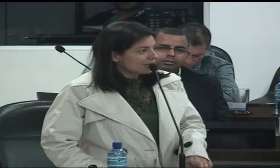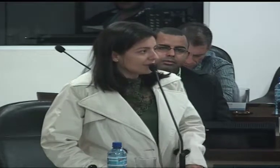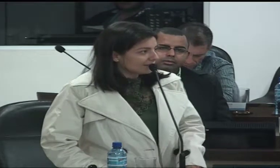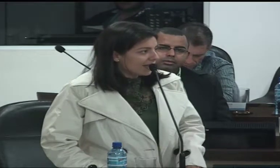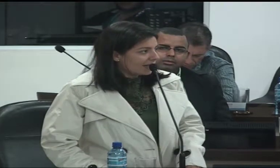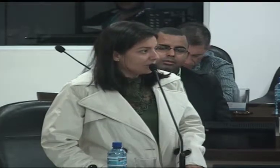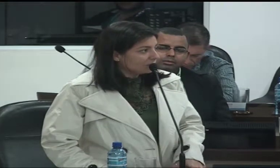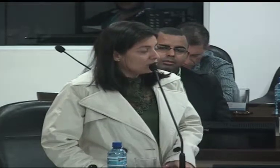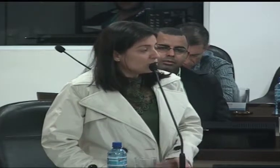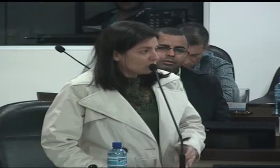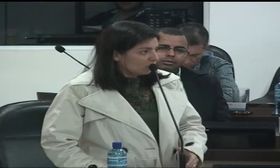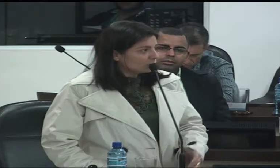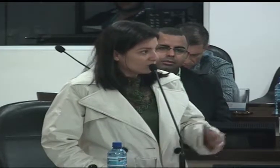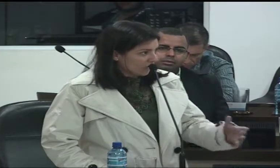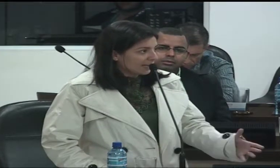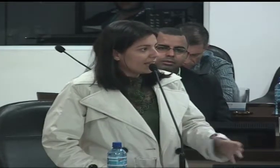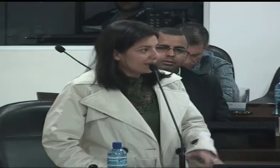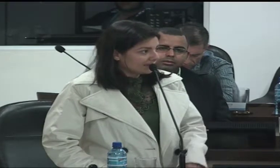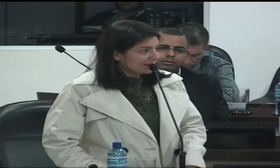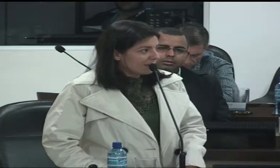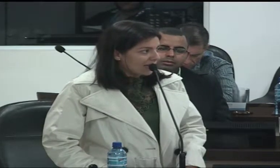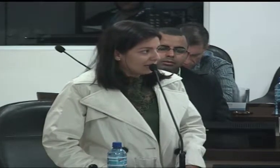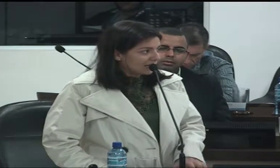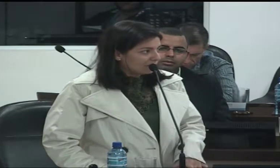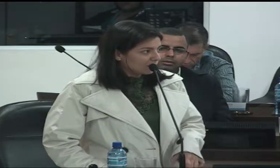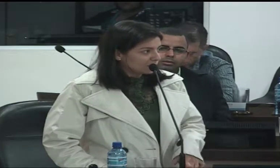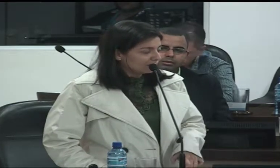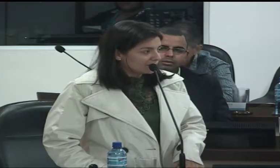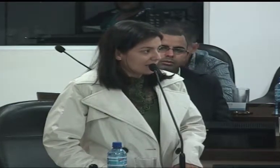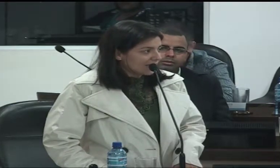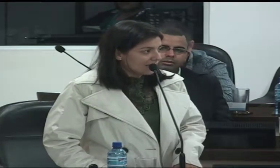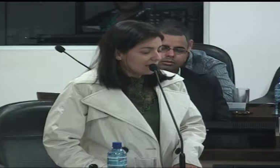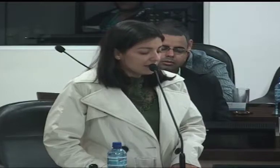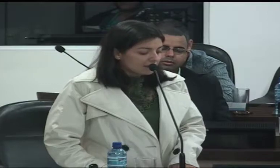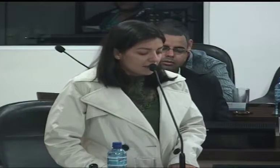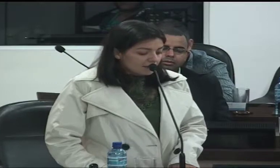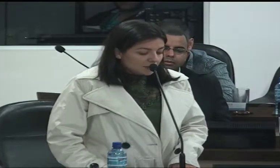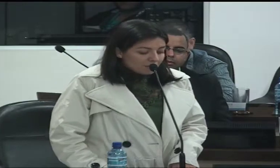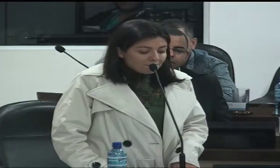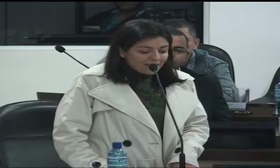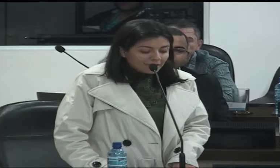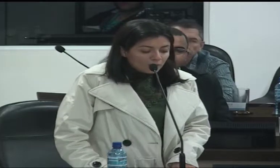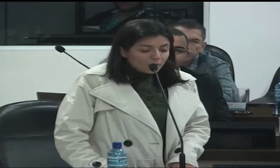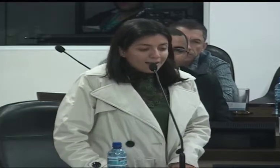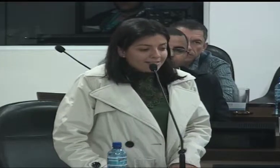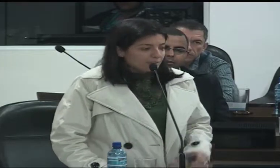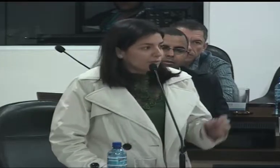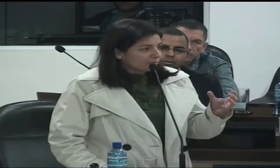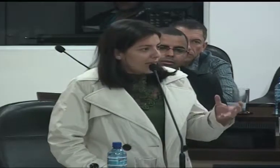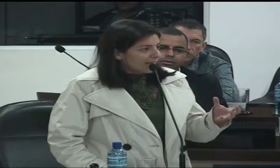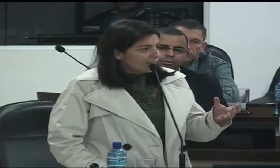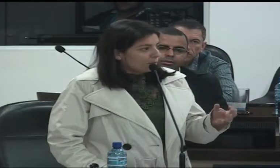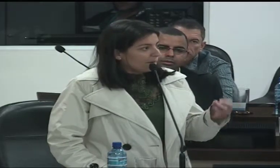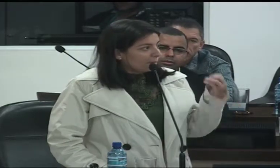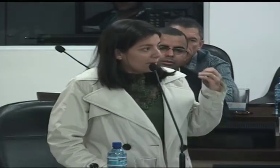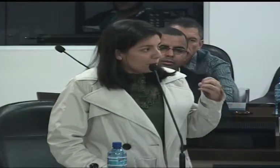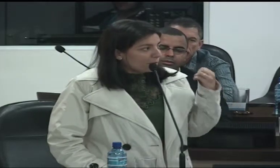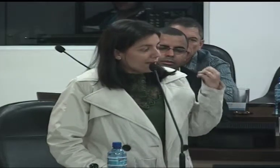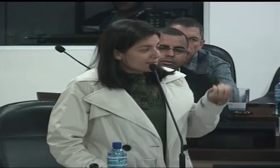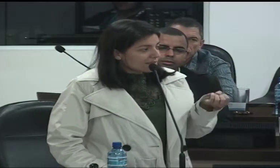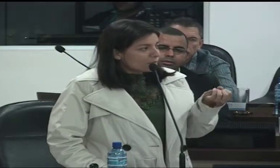trabalho do secretário e de todos aqueles que trabalharam na elaboração dessa lei, pelo conhecimento técnico,